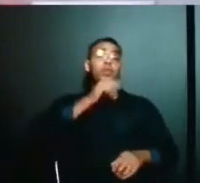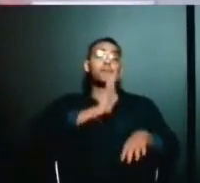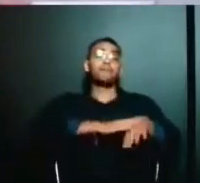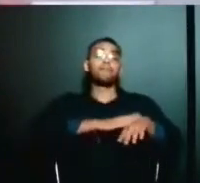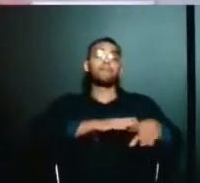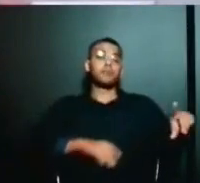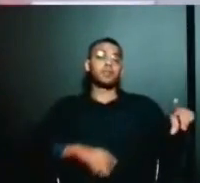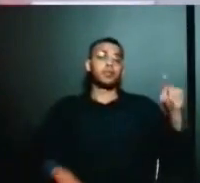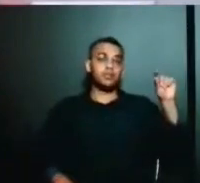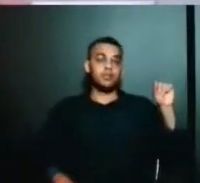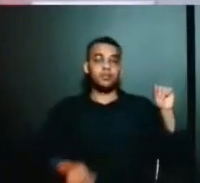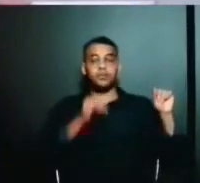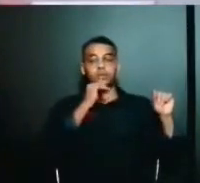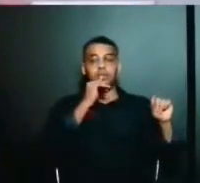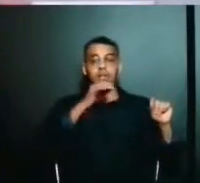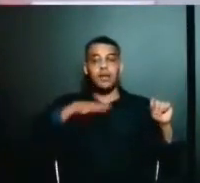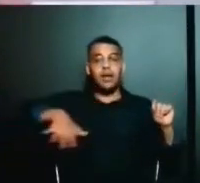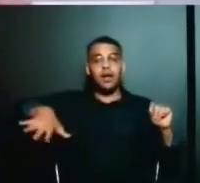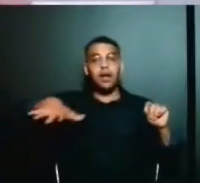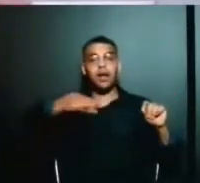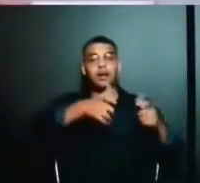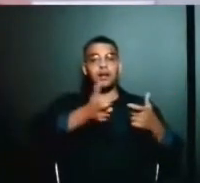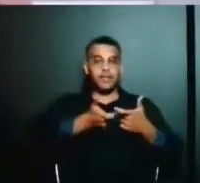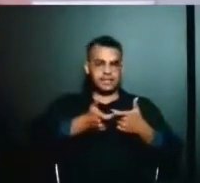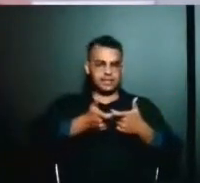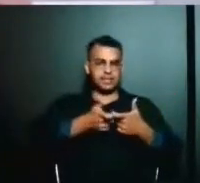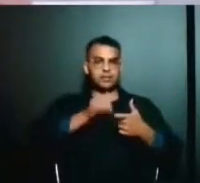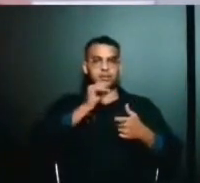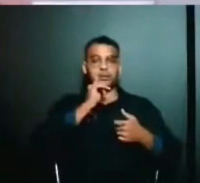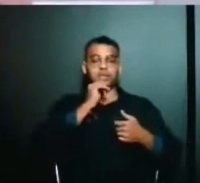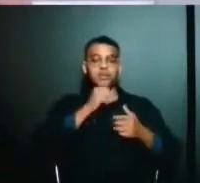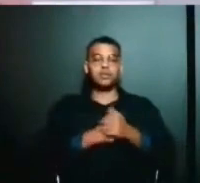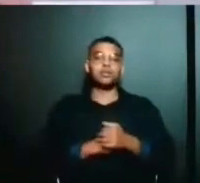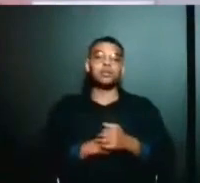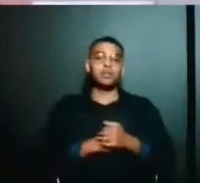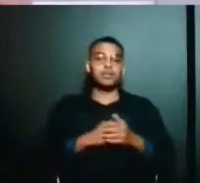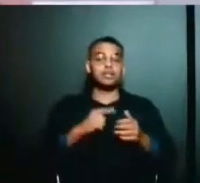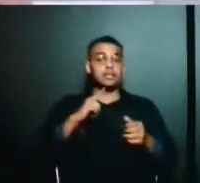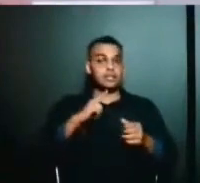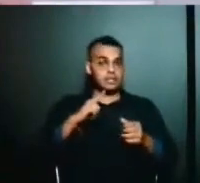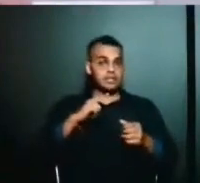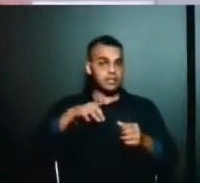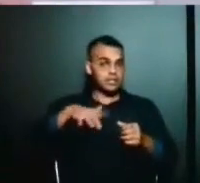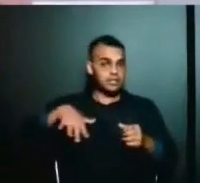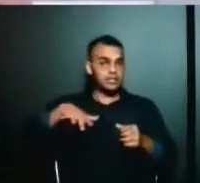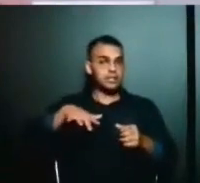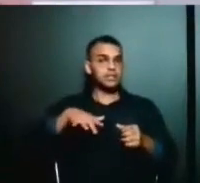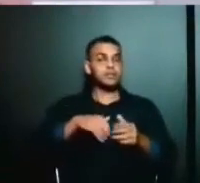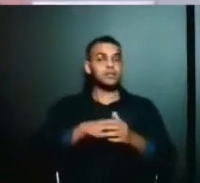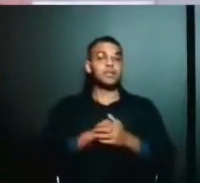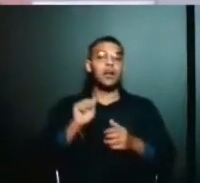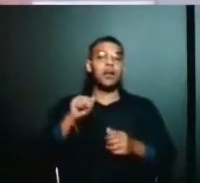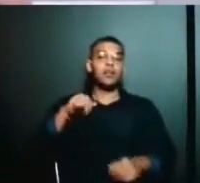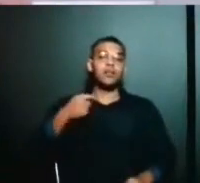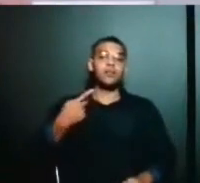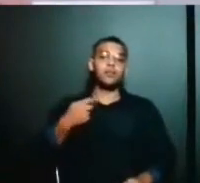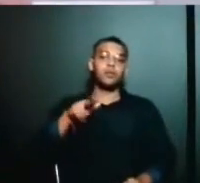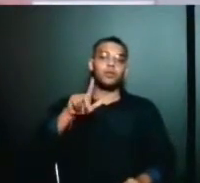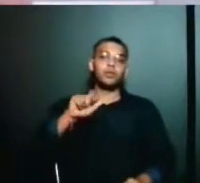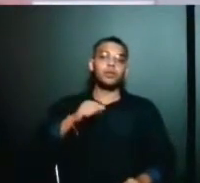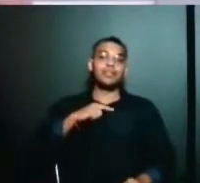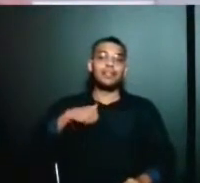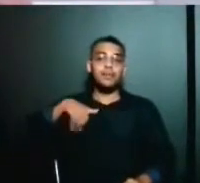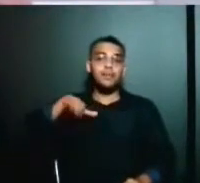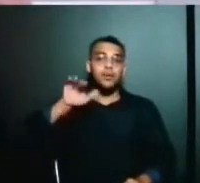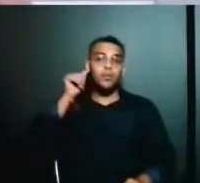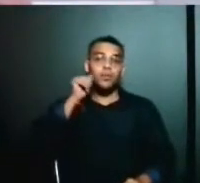Por exemplo, na medicina, já que nós estamos falando de trabalho. Nós temos, com certeza, a Ana Paula vai confirmar para mim, muito mais meninas interessadas em